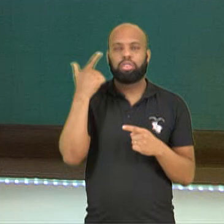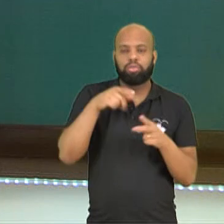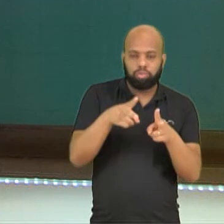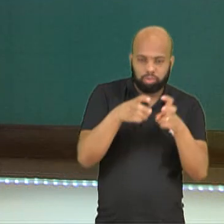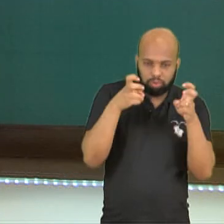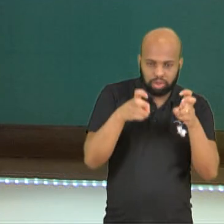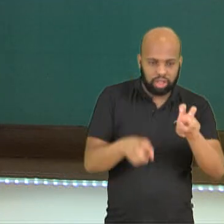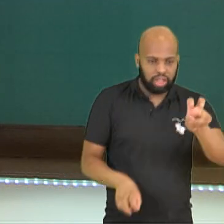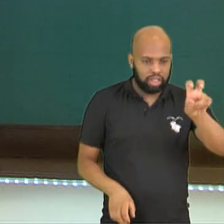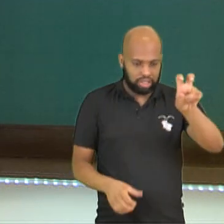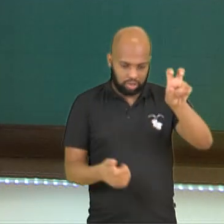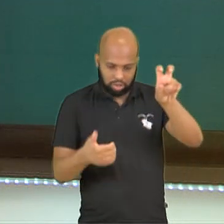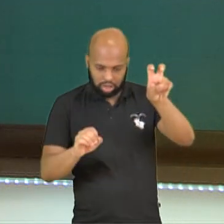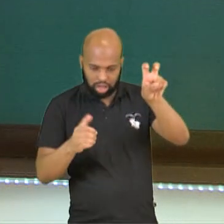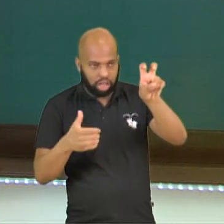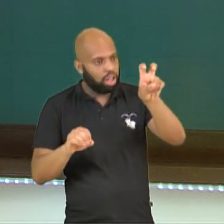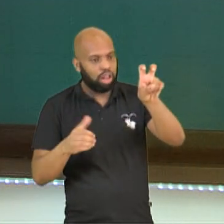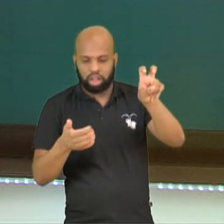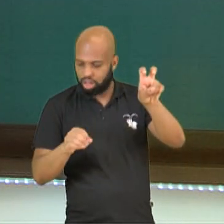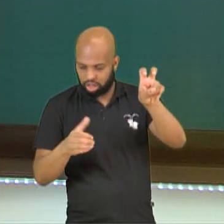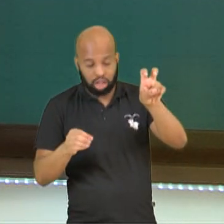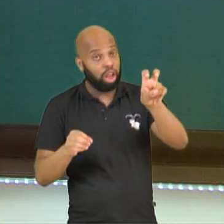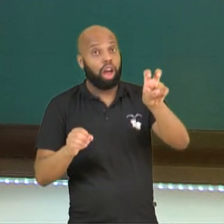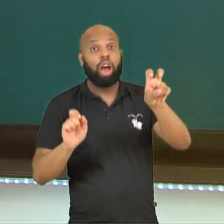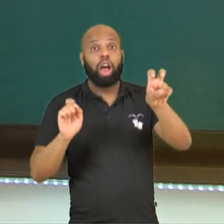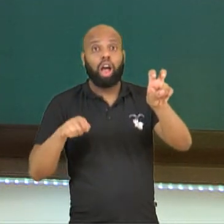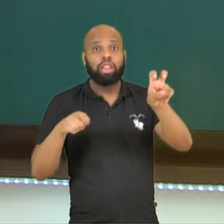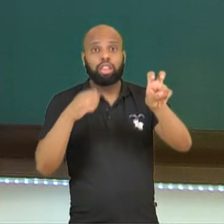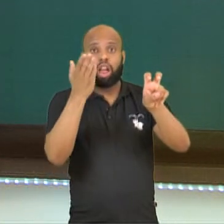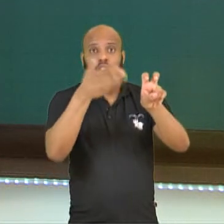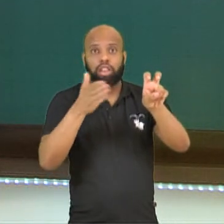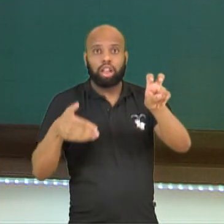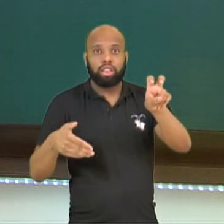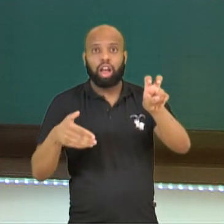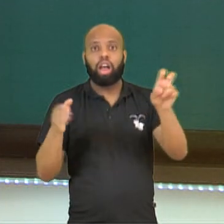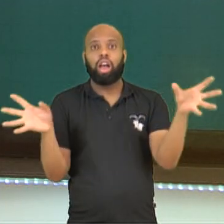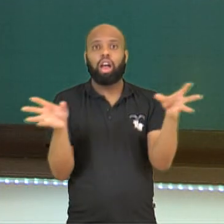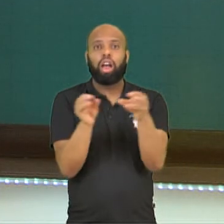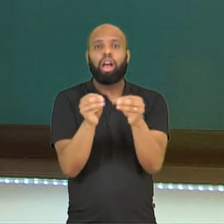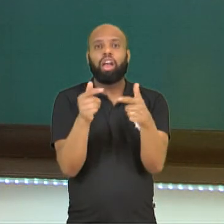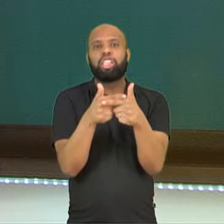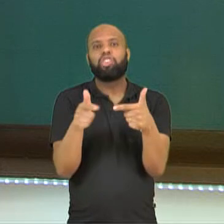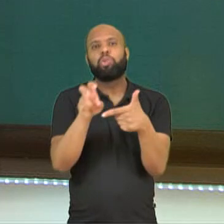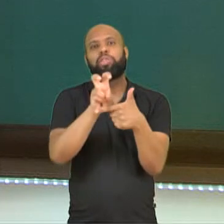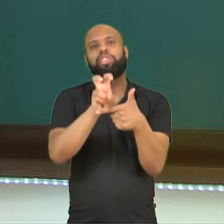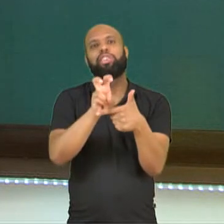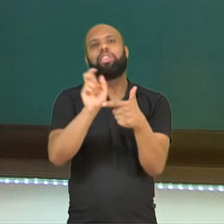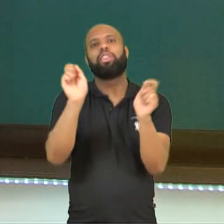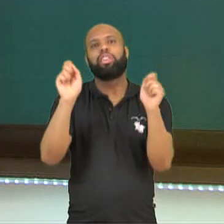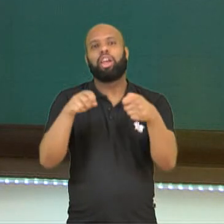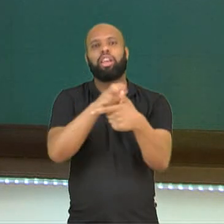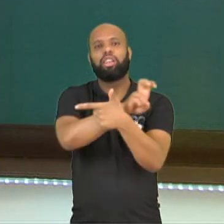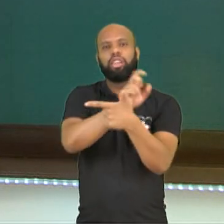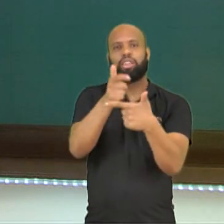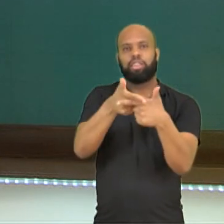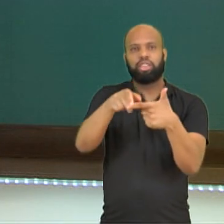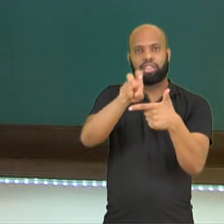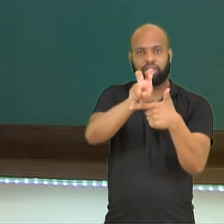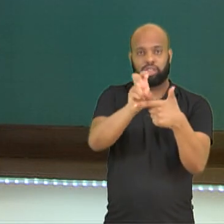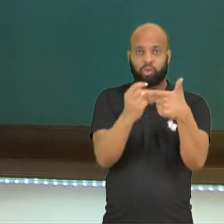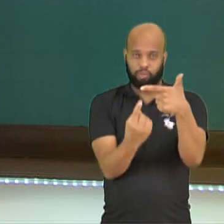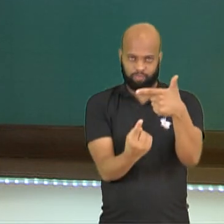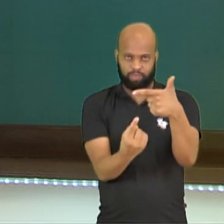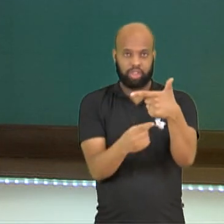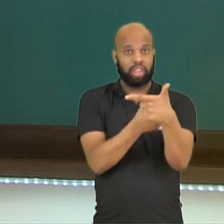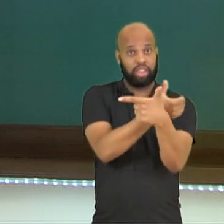que os 5 décimos eu posso simplificar. Então, 5 décimos eu posso dividir por 5. 5 dividido por 5